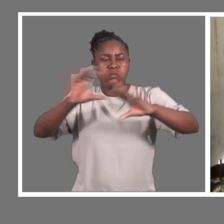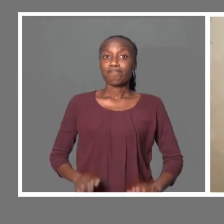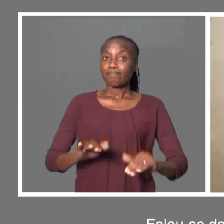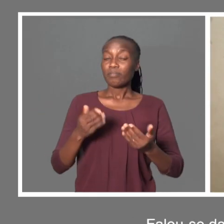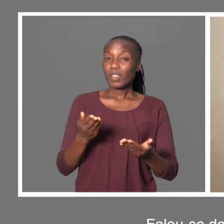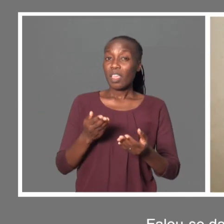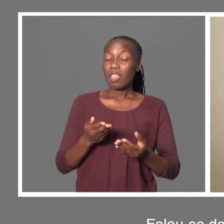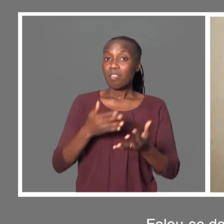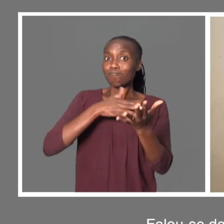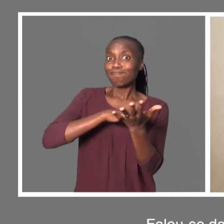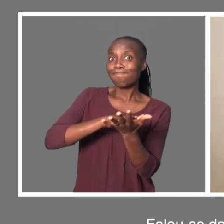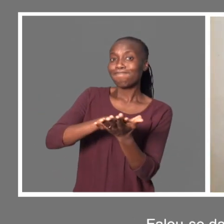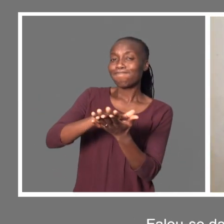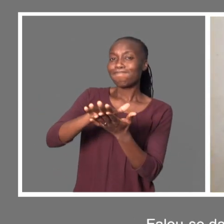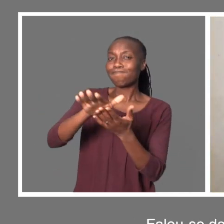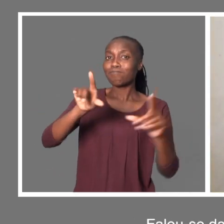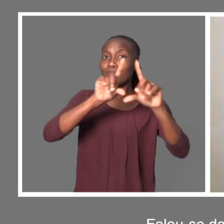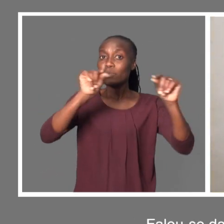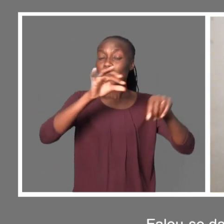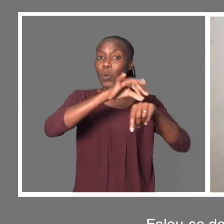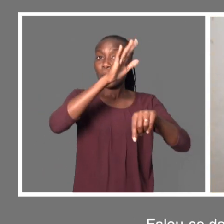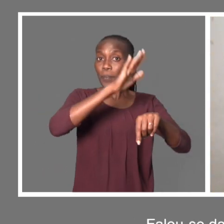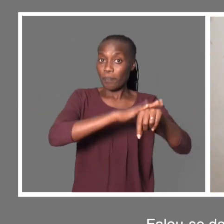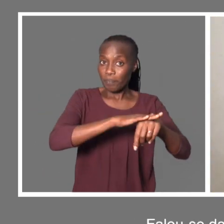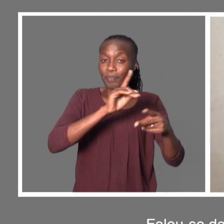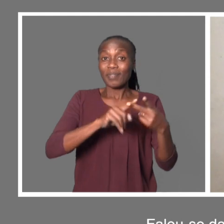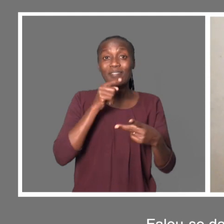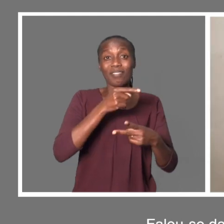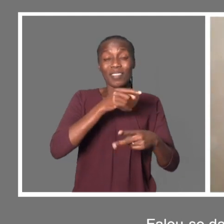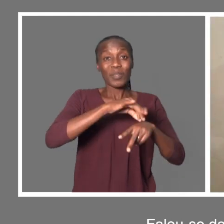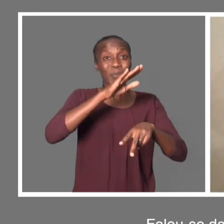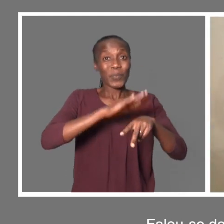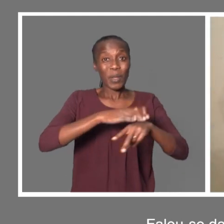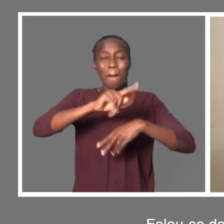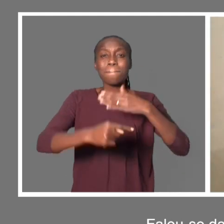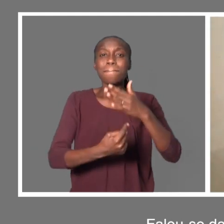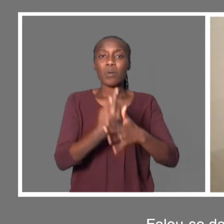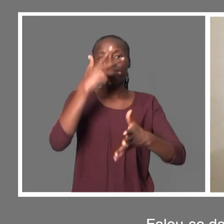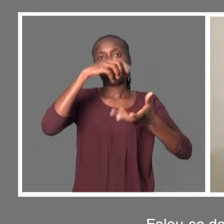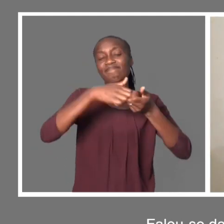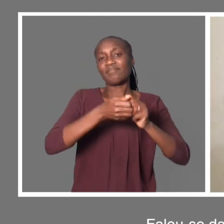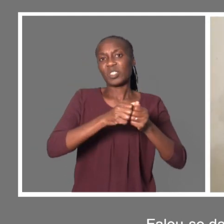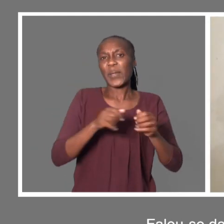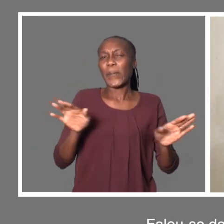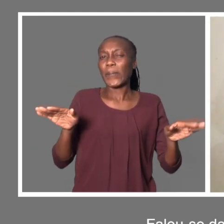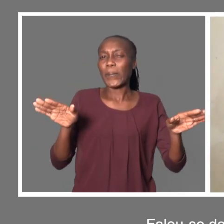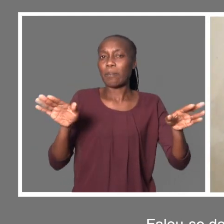falou-se de malária a malária é uma doença provocada pelo